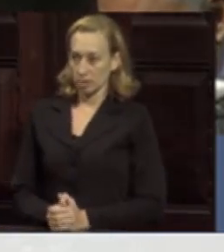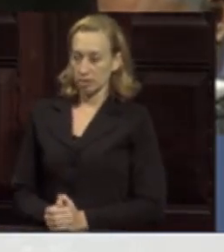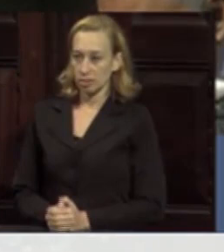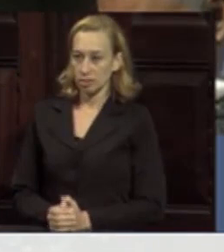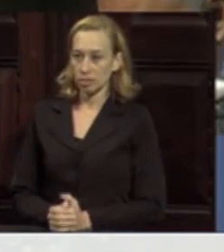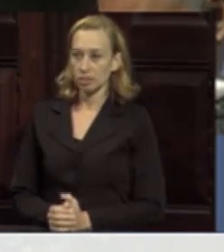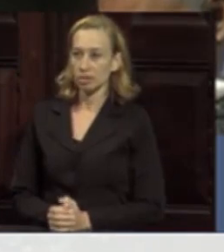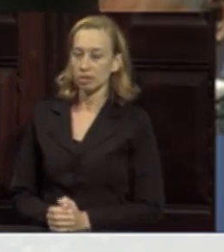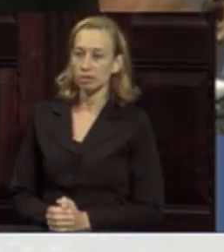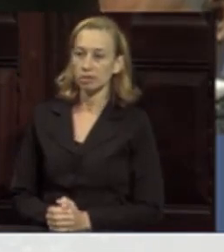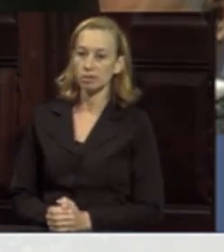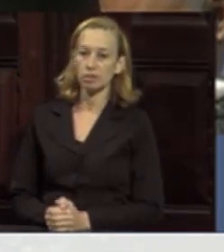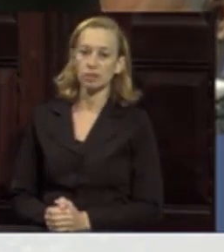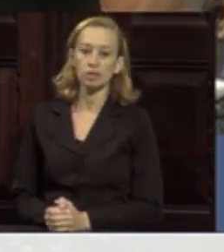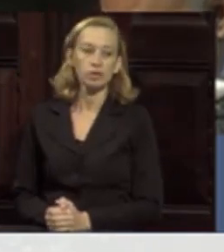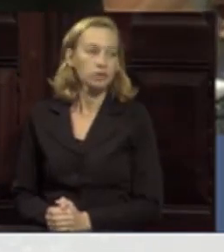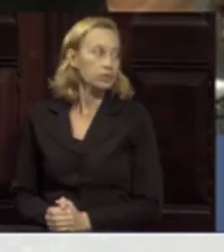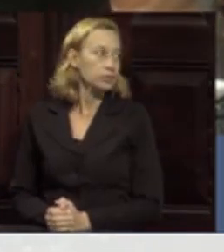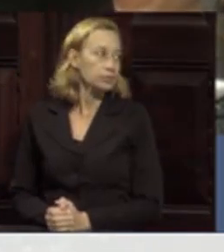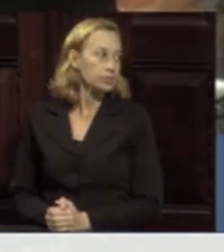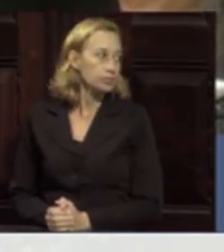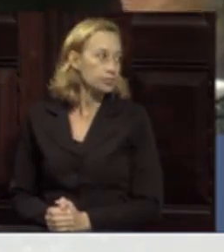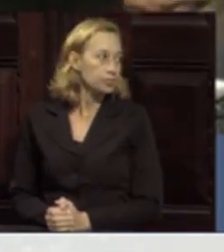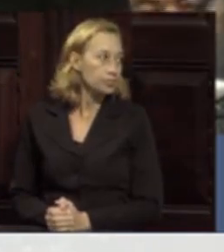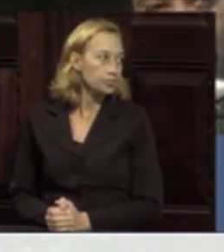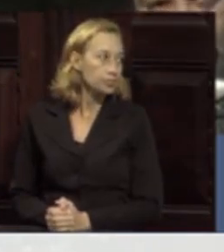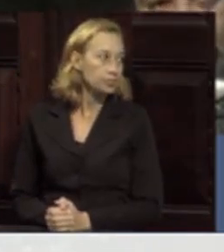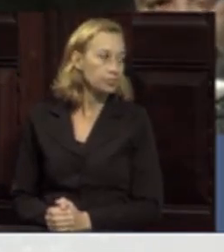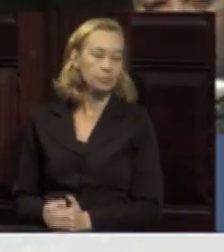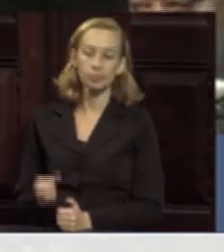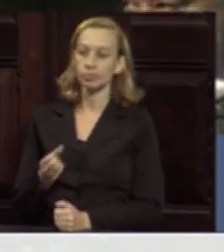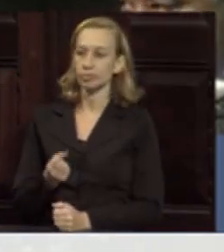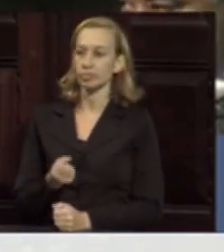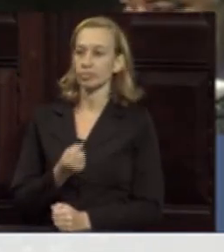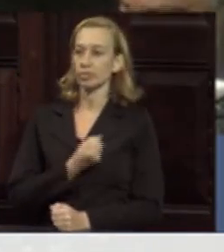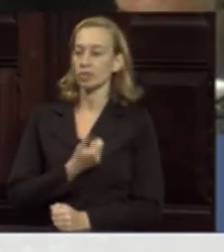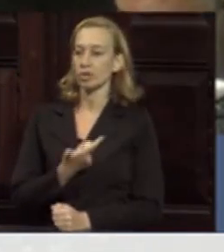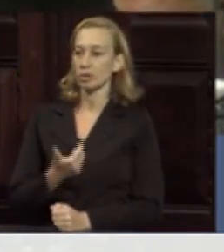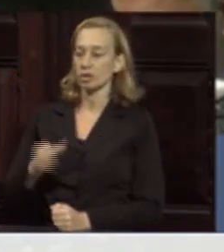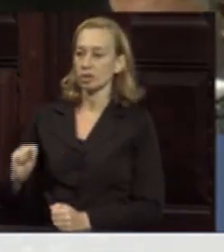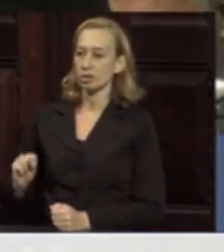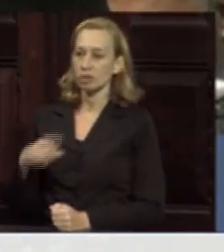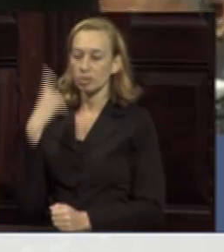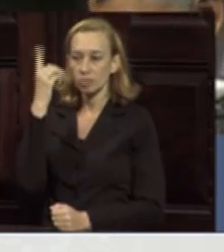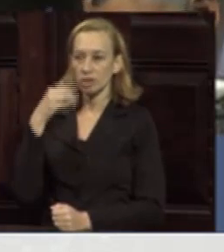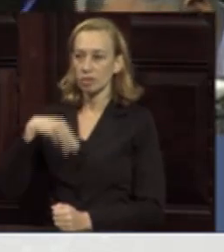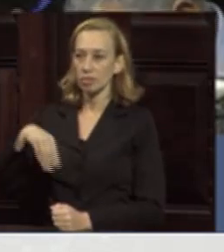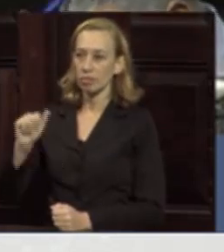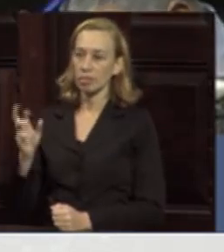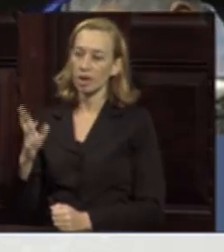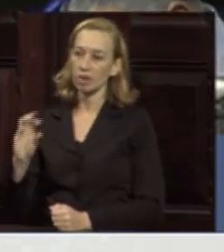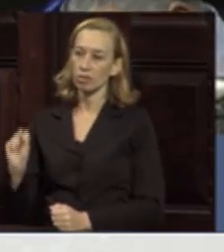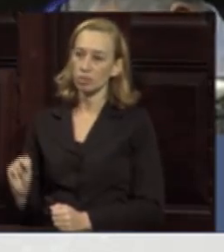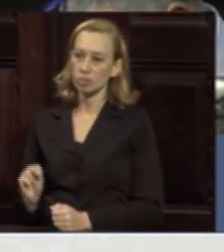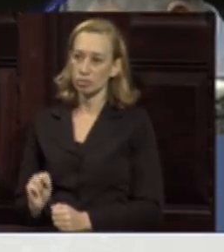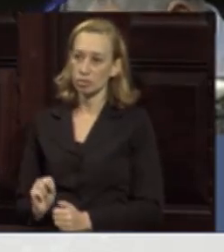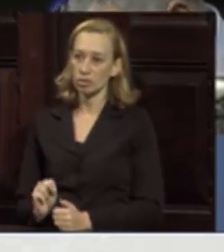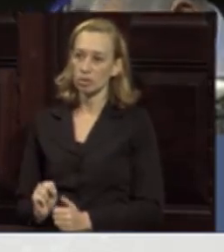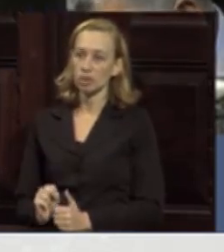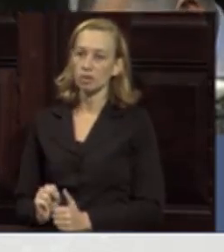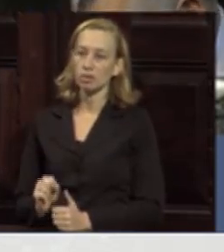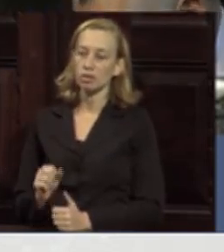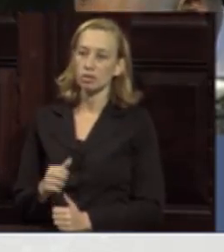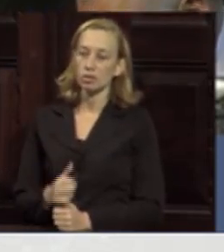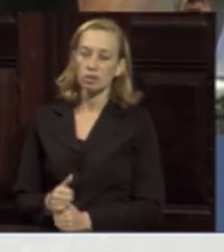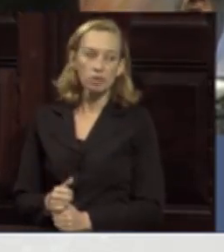discussão. Em discussão única, projeto de resolução 593/2018. Da autoria do deputado Marcos Miller, que concede medalha Tiradentes e seu respectivo diploma